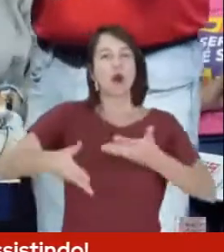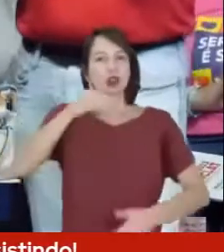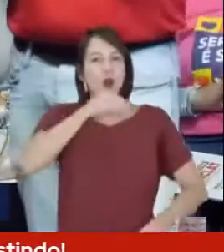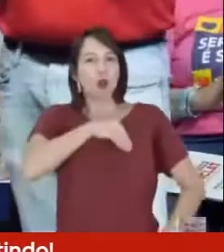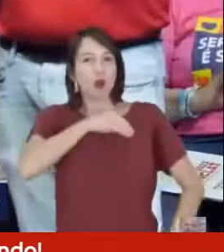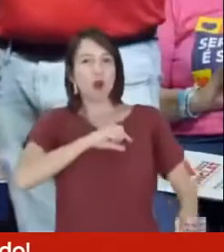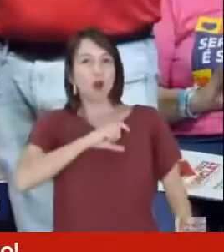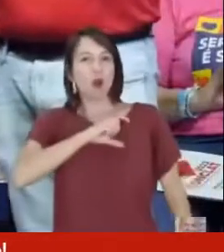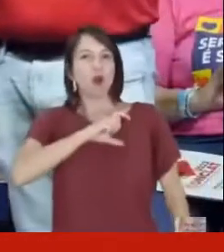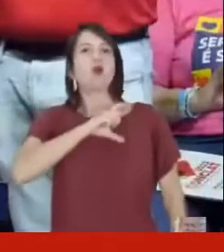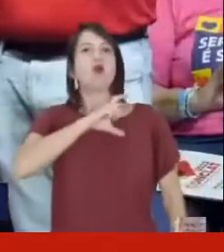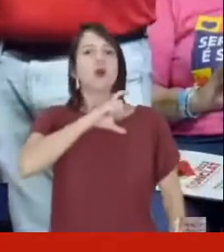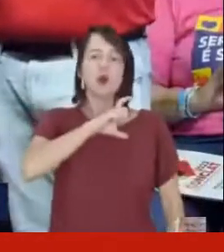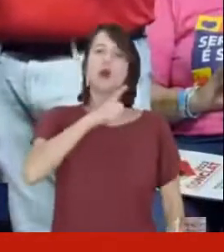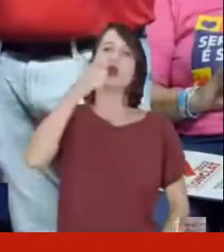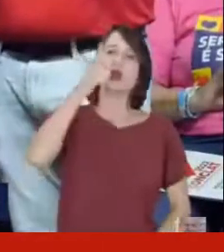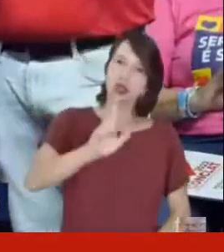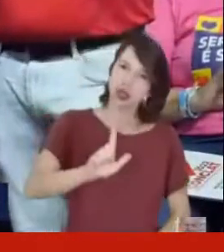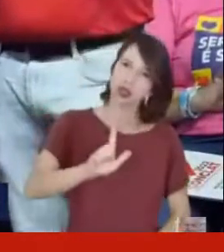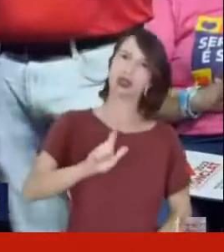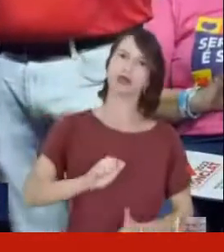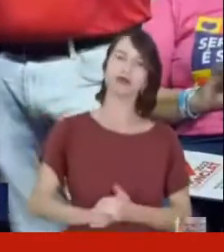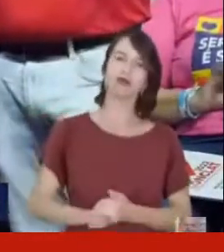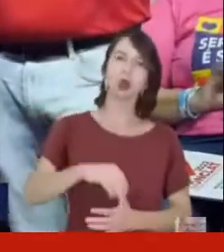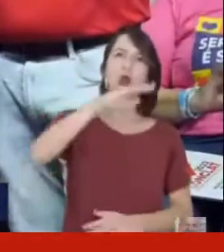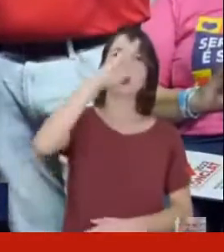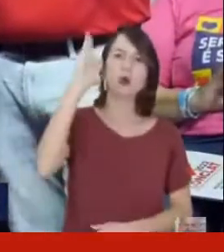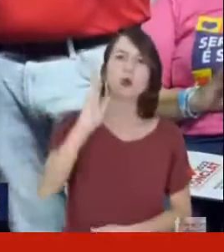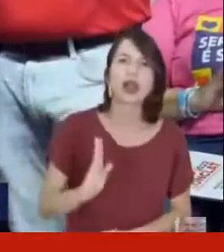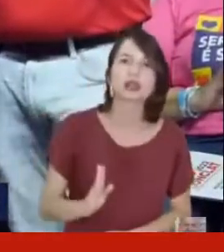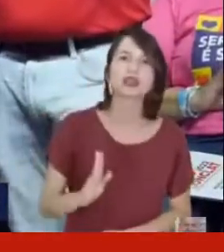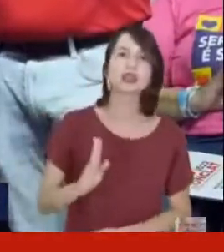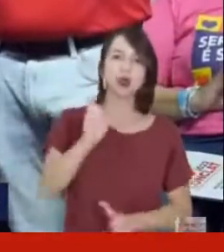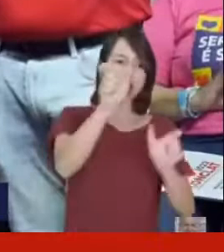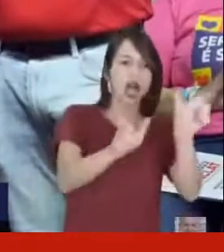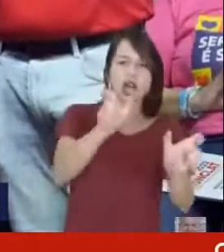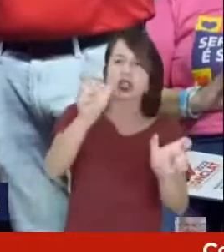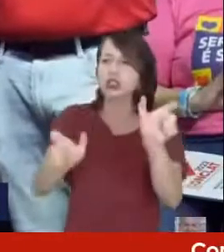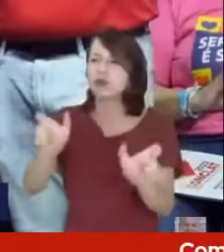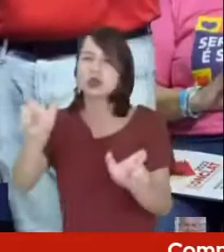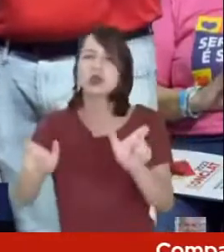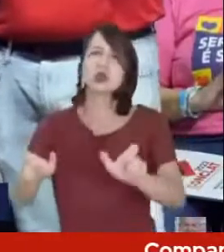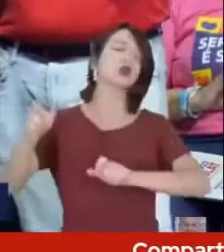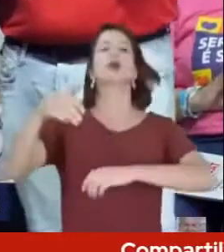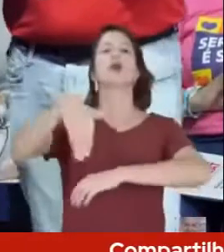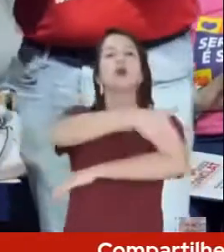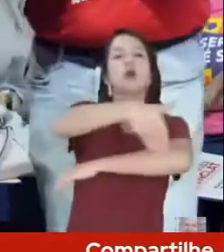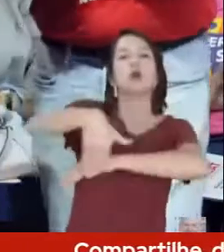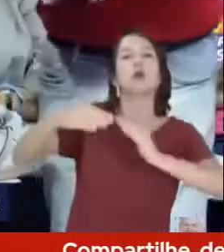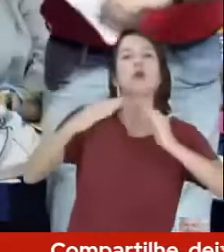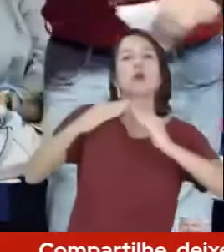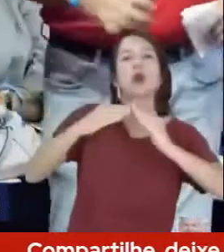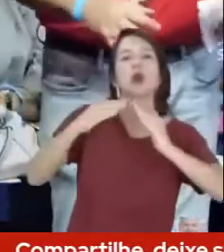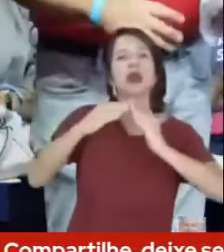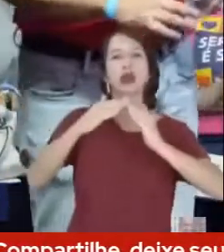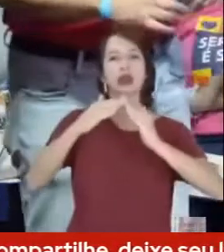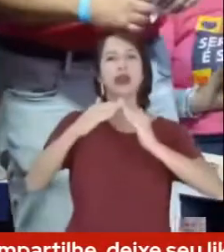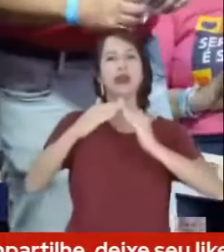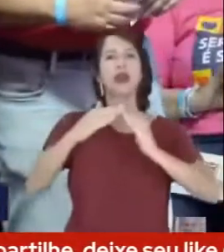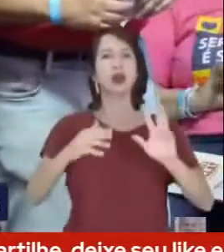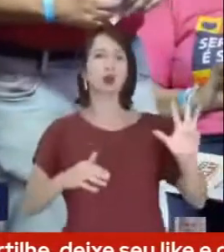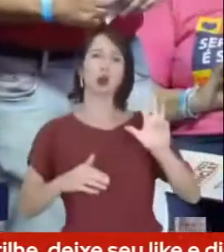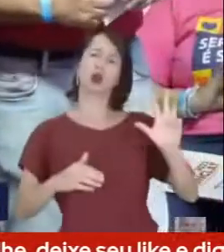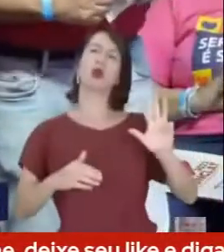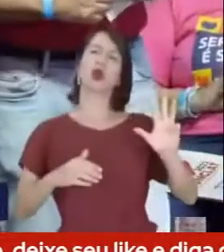os trabalhadores, a população que está na rua, aqueles que estão precarizados, nós precisamos que o senhor volte a governar esse país, presidente